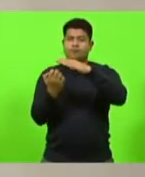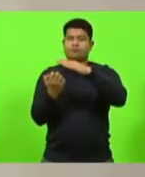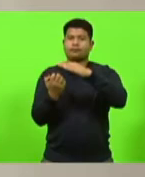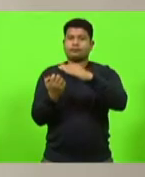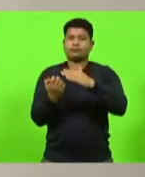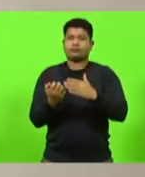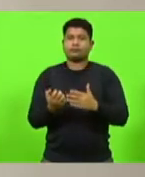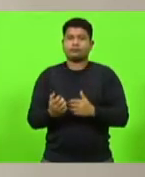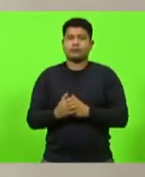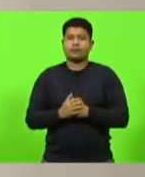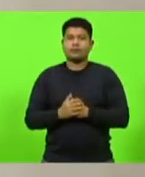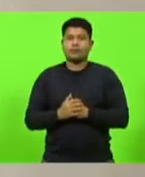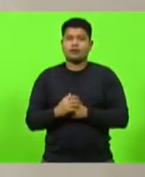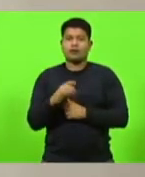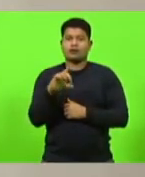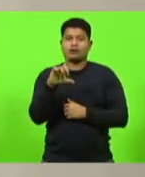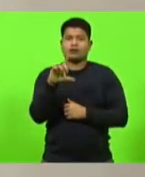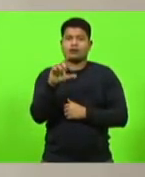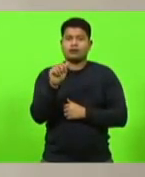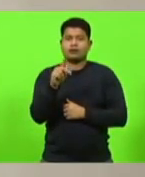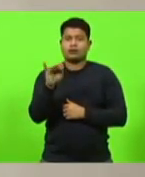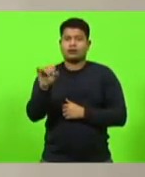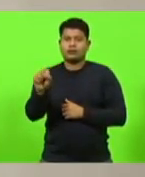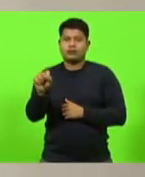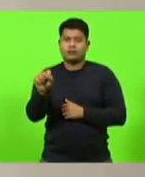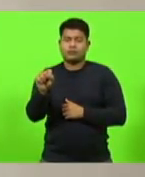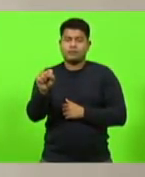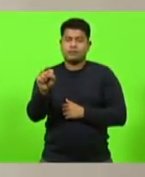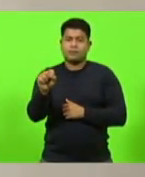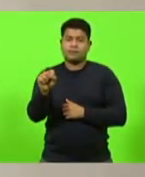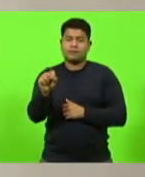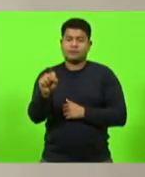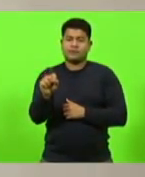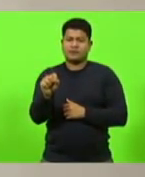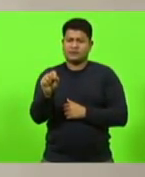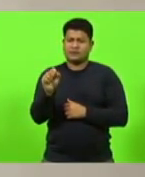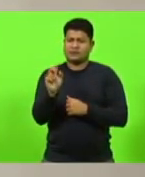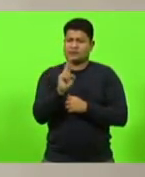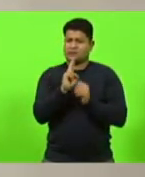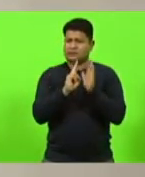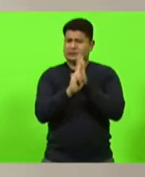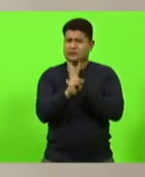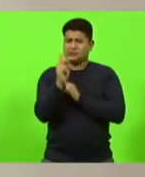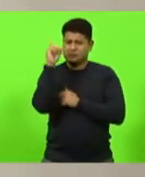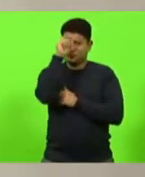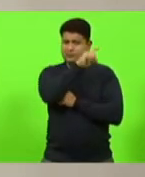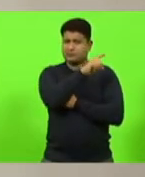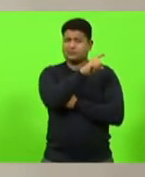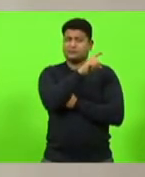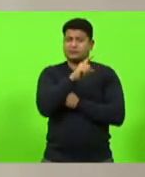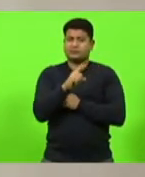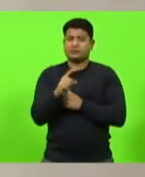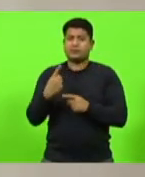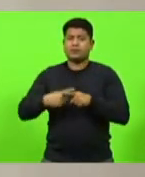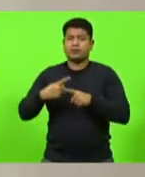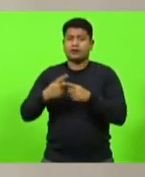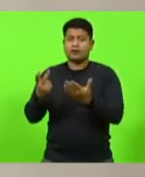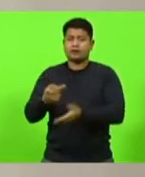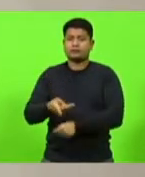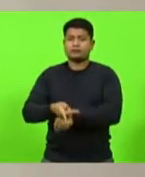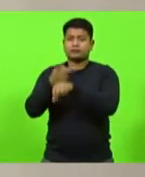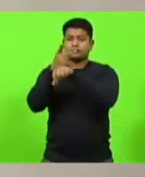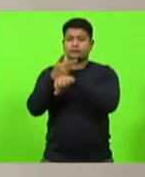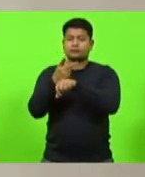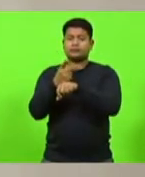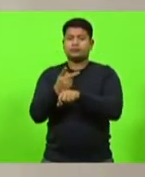Cheesecake Labs. Nossa mãe. Cheesecake Labs, por ter sido premiada na 9ª edição do prêmio